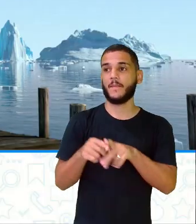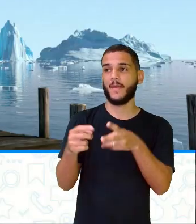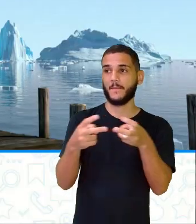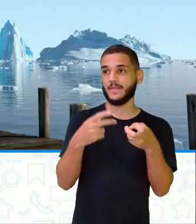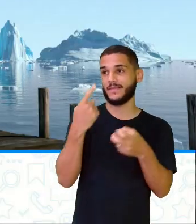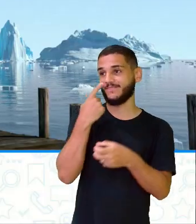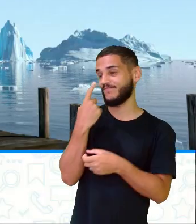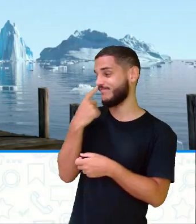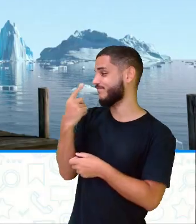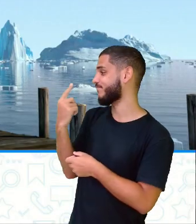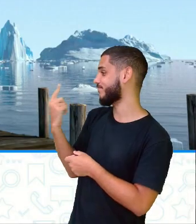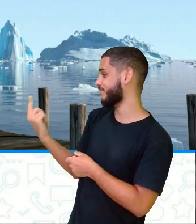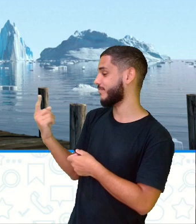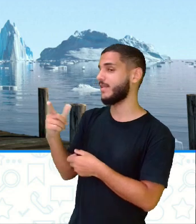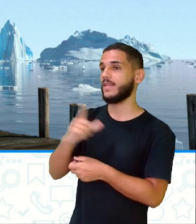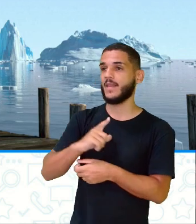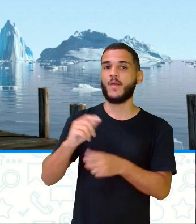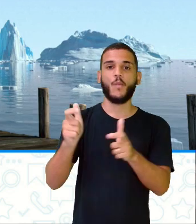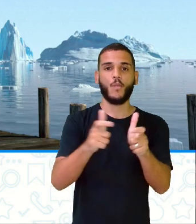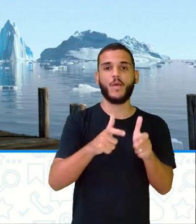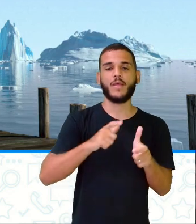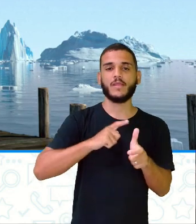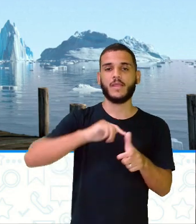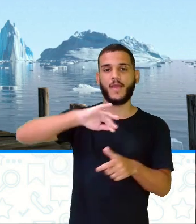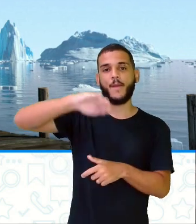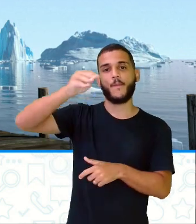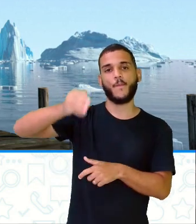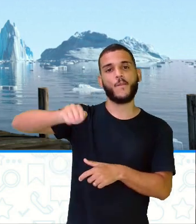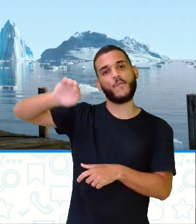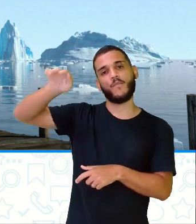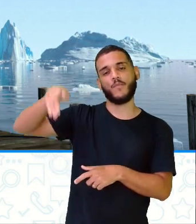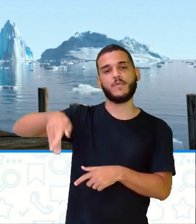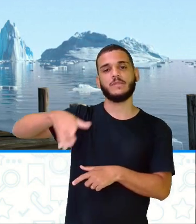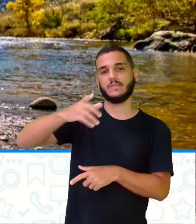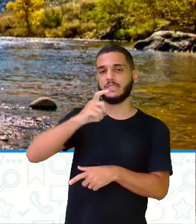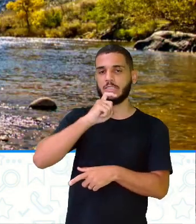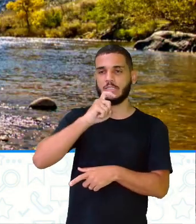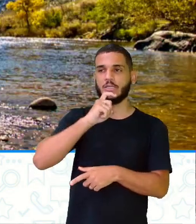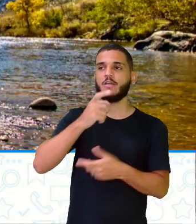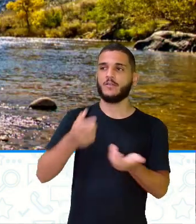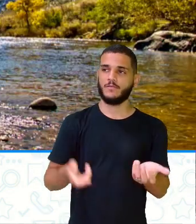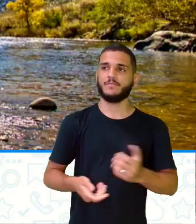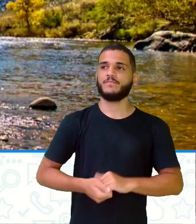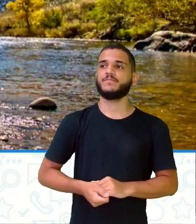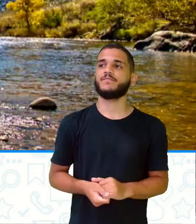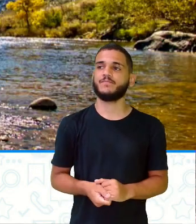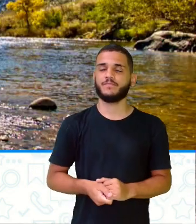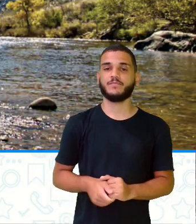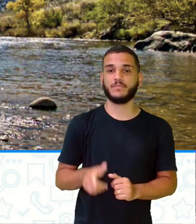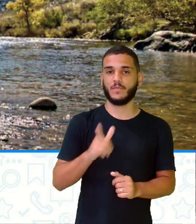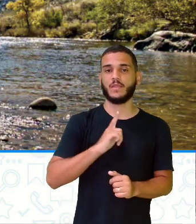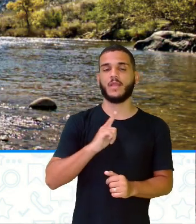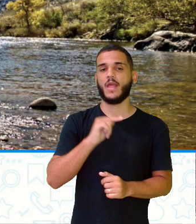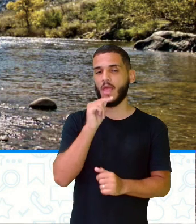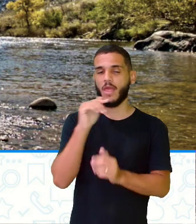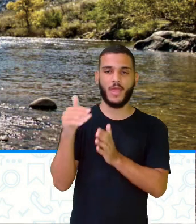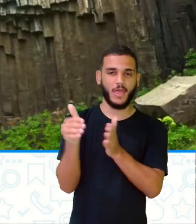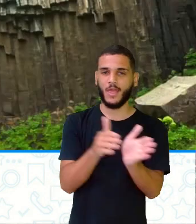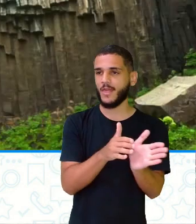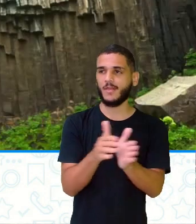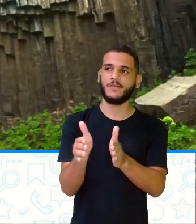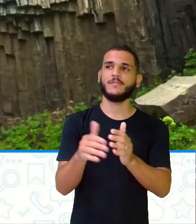gente encontra essas águas em geleiras, como a gente está vendo ali, ó, aquelas grandes geleiras ali atrás, nos rios,